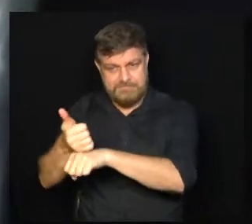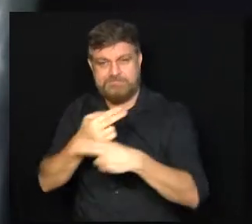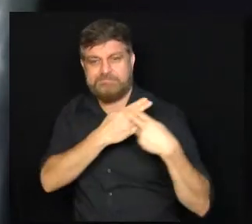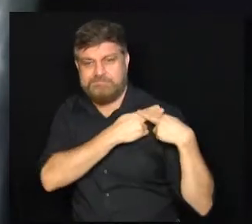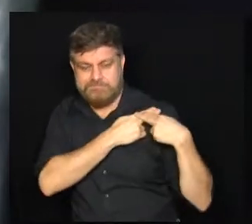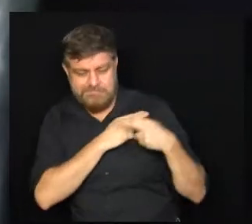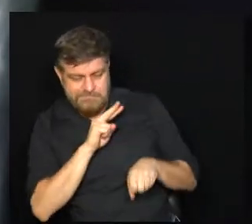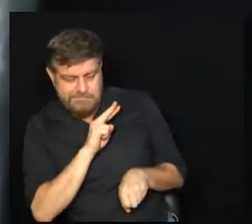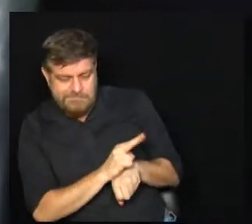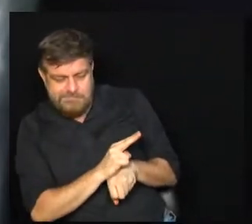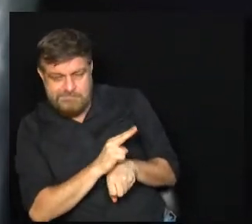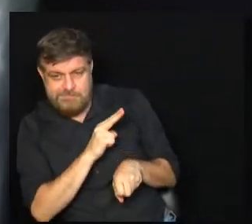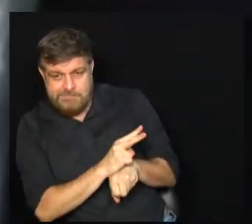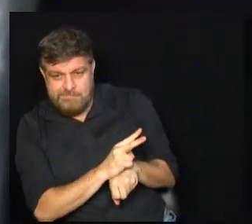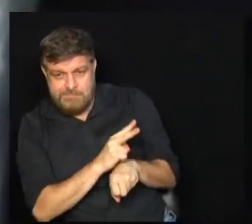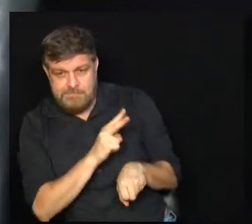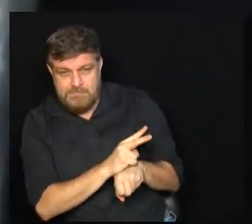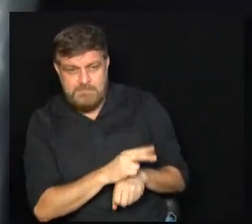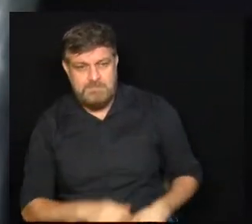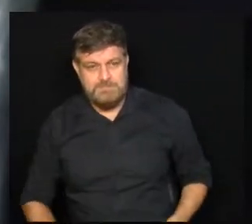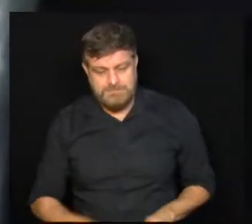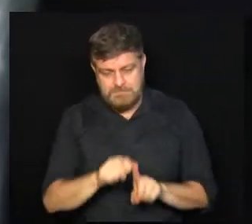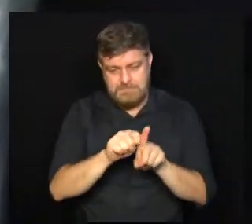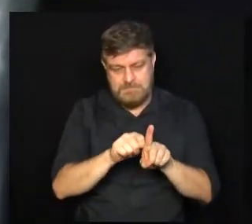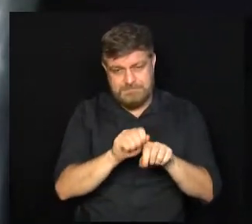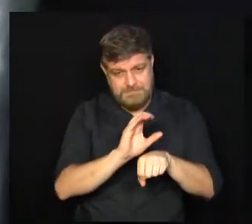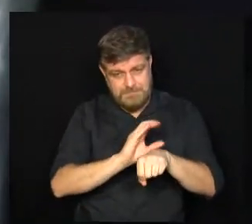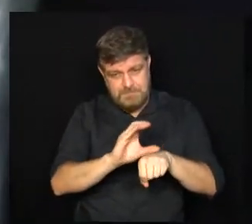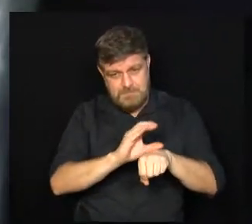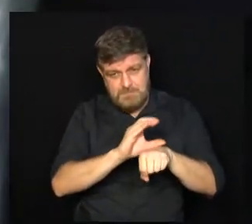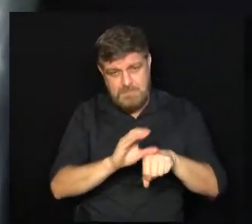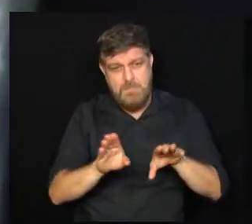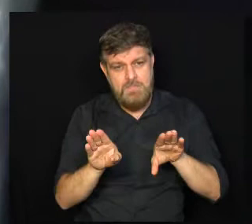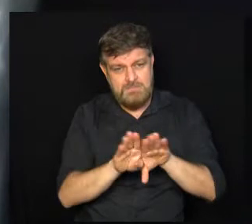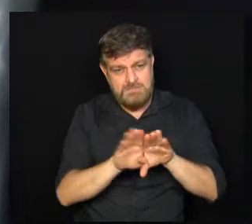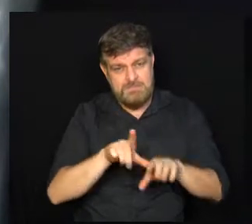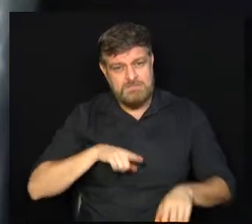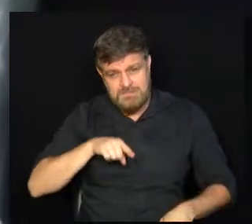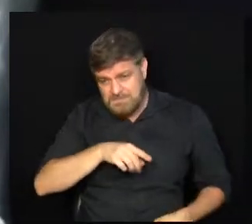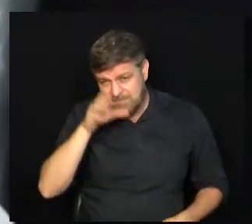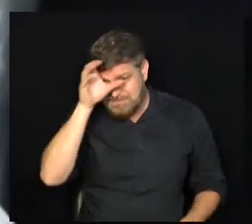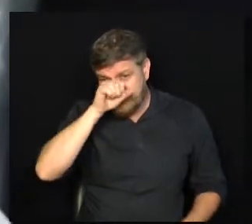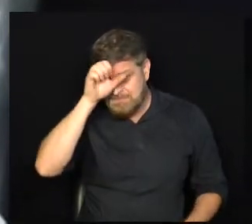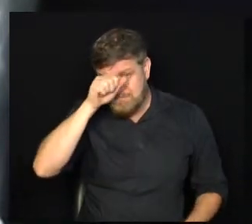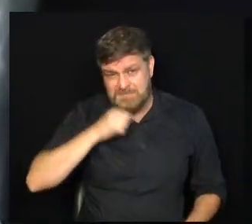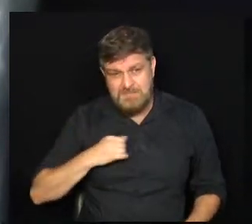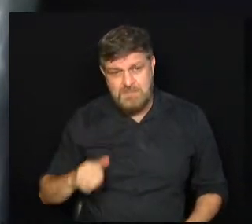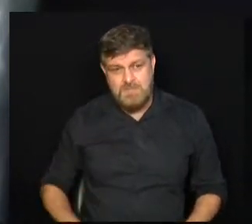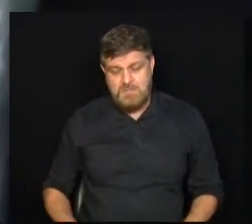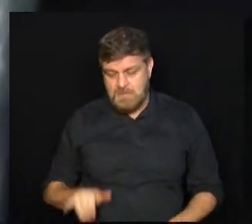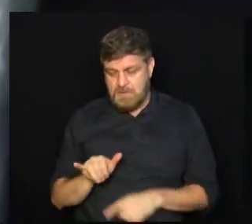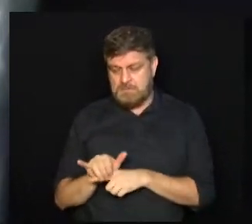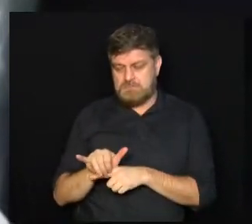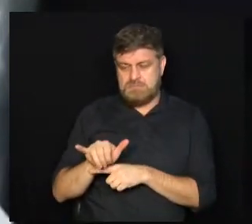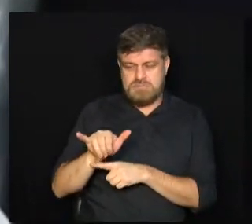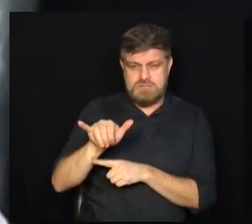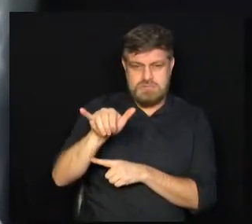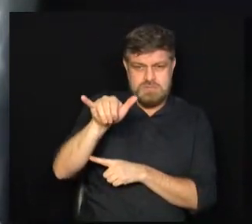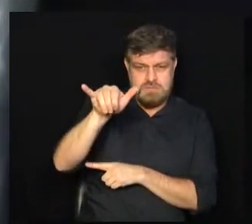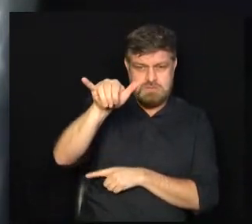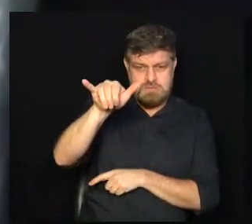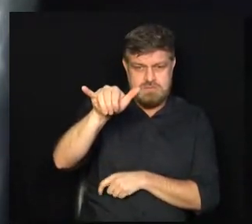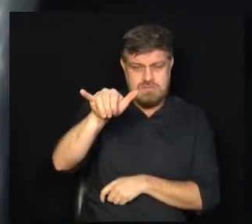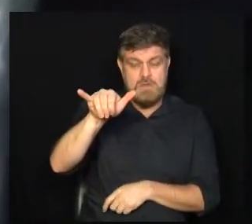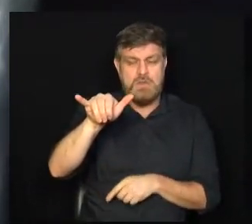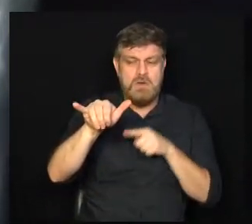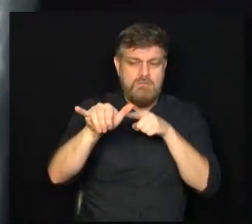Então, um mês de curso, onde também vai aprender a voar no equipamento. O que é o equipamento? É o avião.